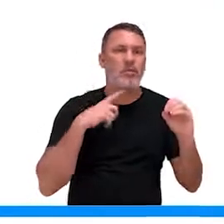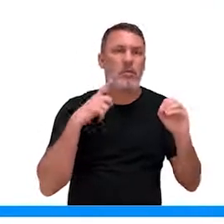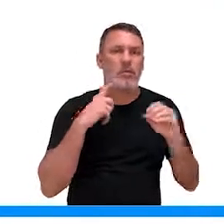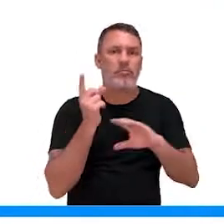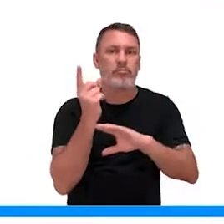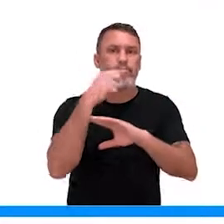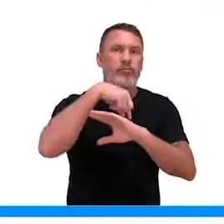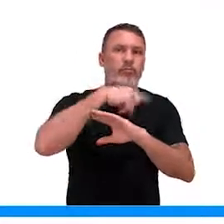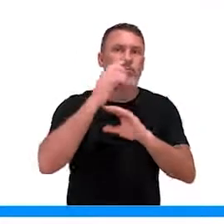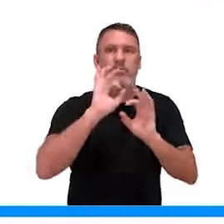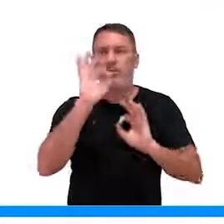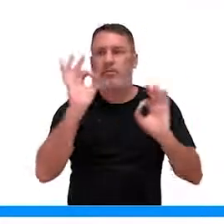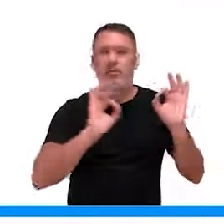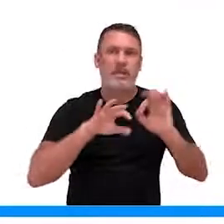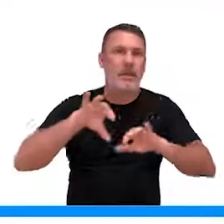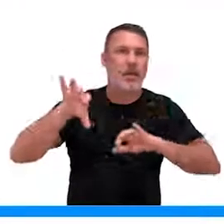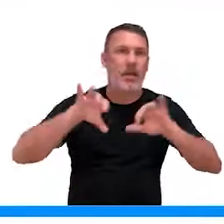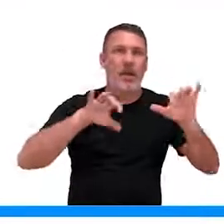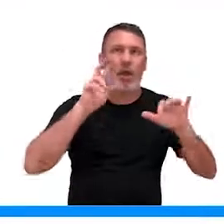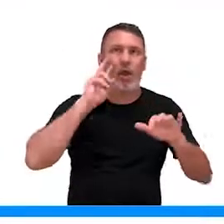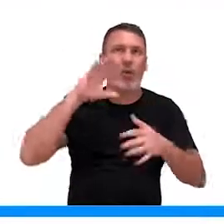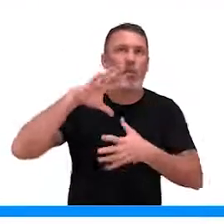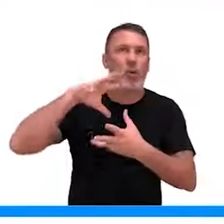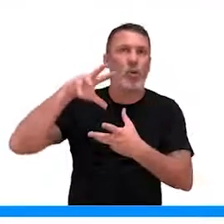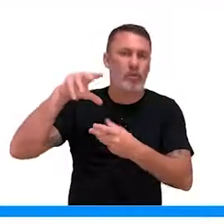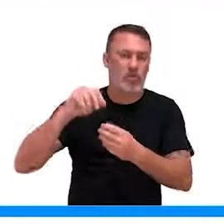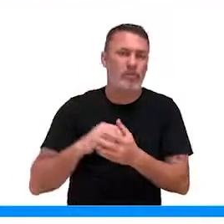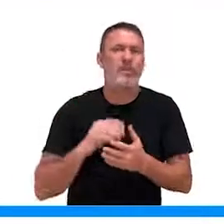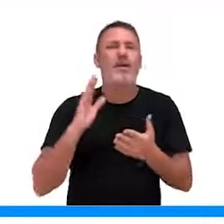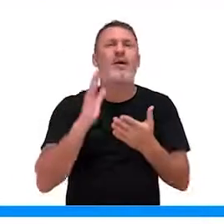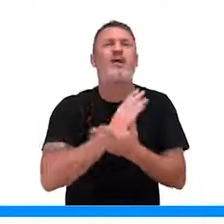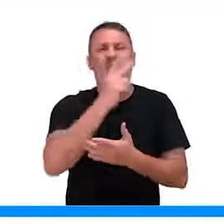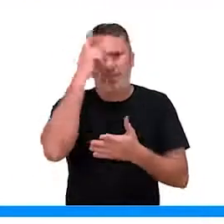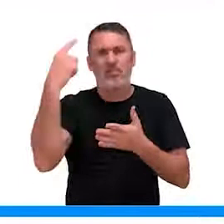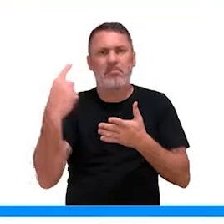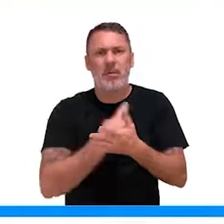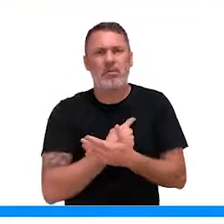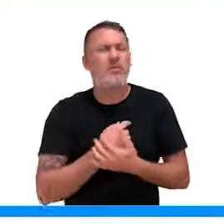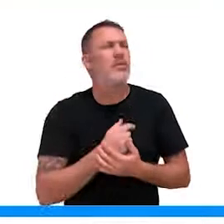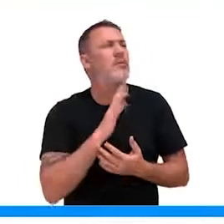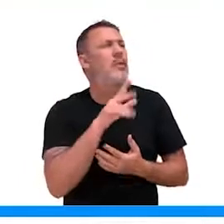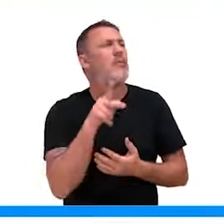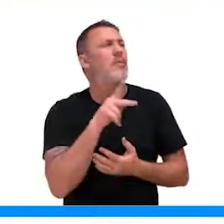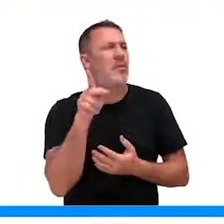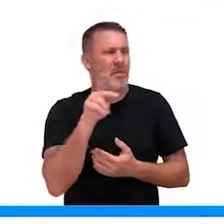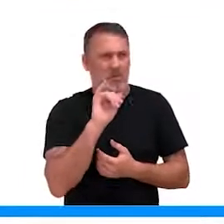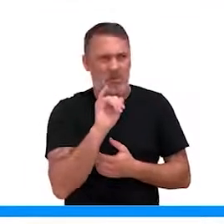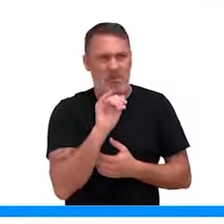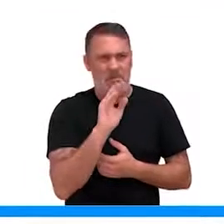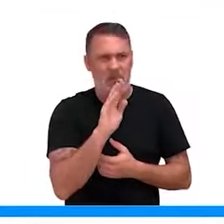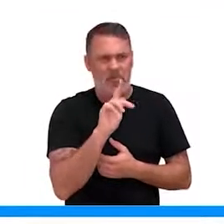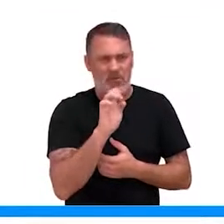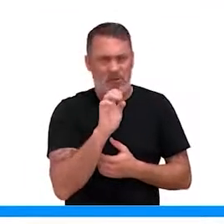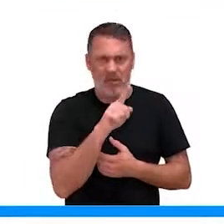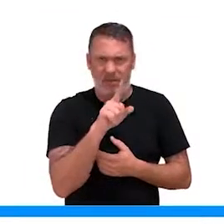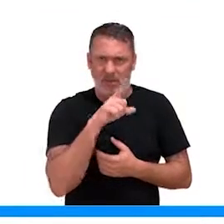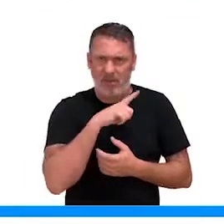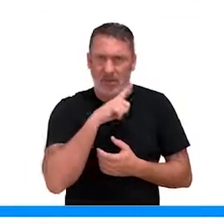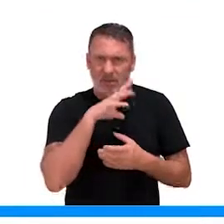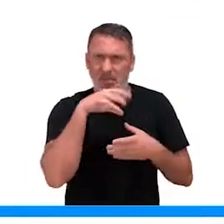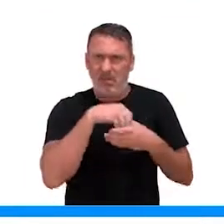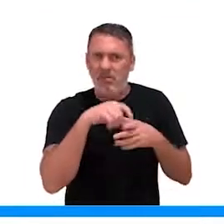ok? Alguns aspectos, muitos alunos me perguntam, professor, essa regionalização do IBGE ela também leva em